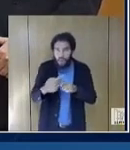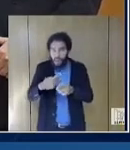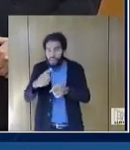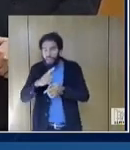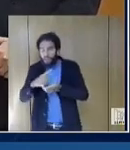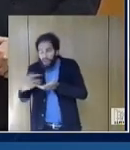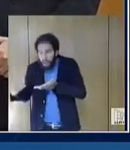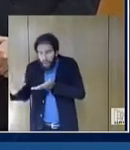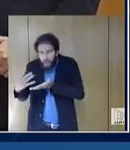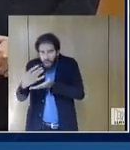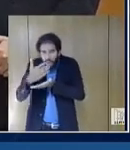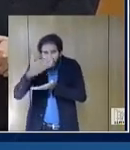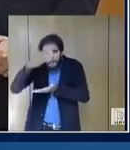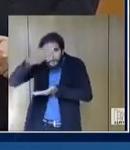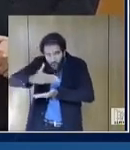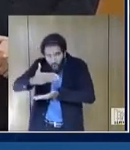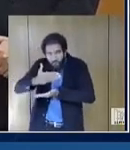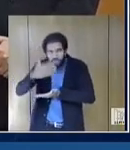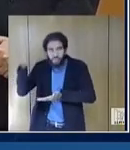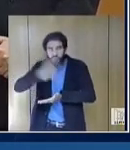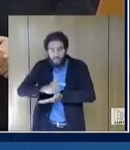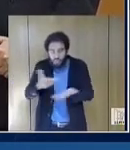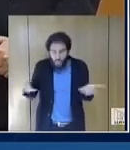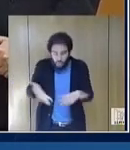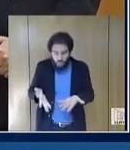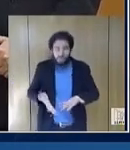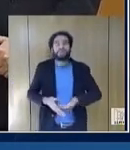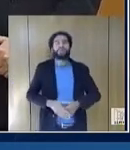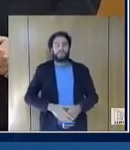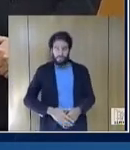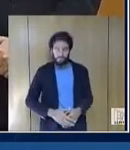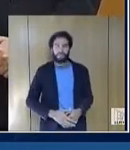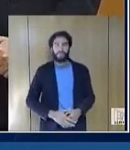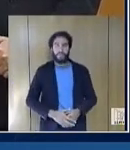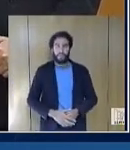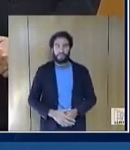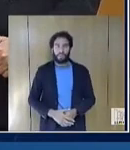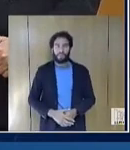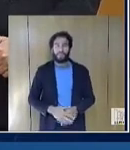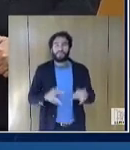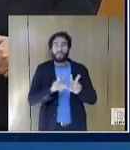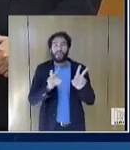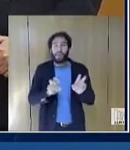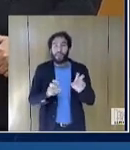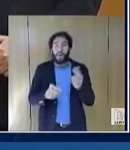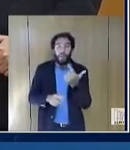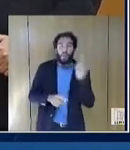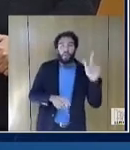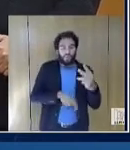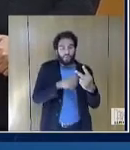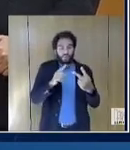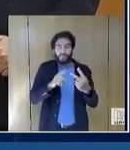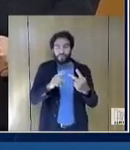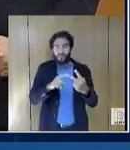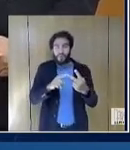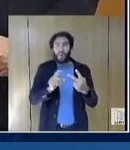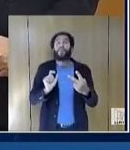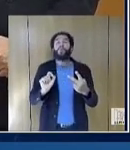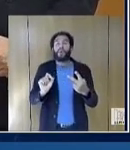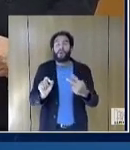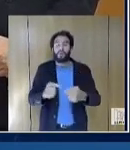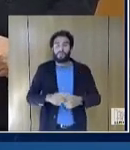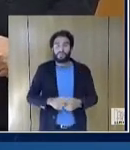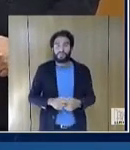a delação premiada do Queiroz, do Elcio Queiroz, que levou a esses mandados de